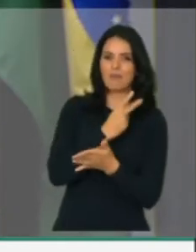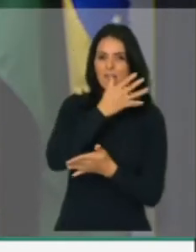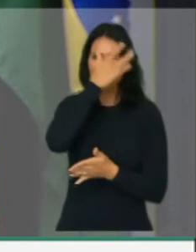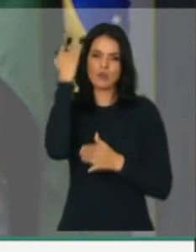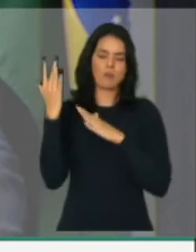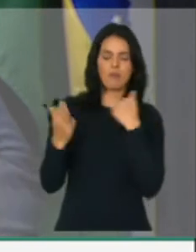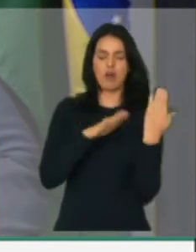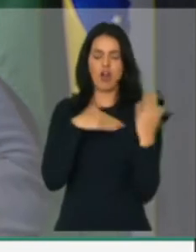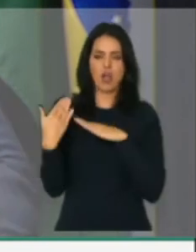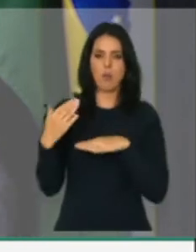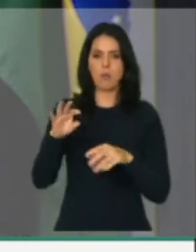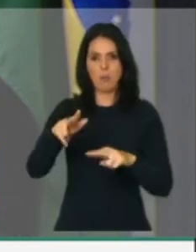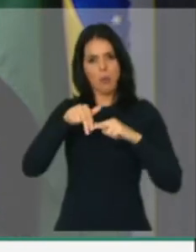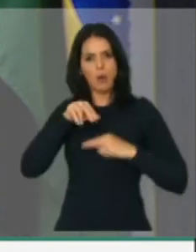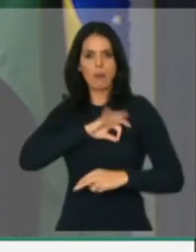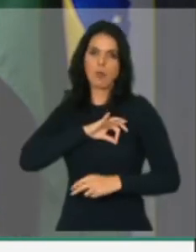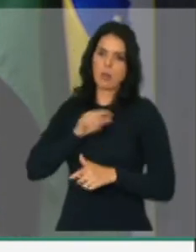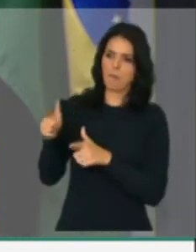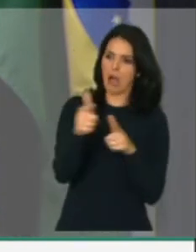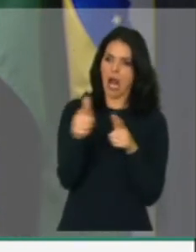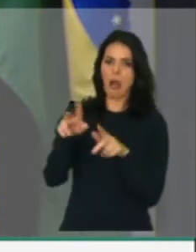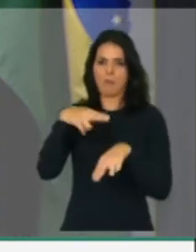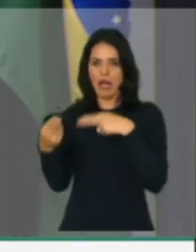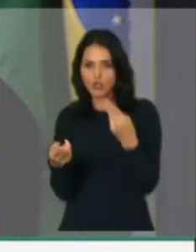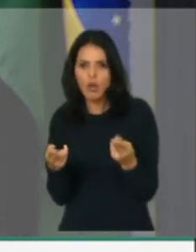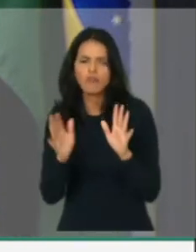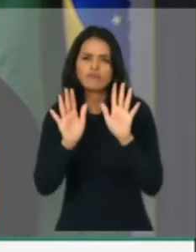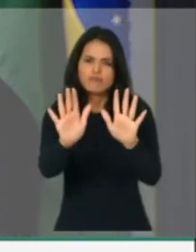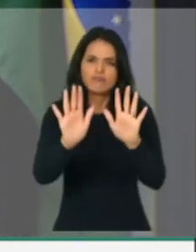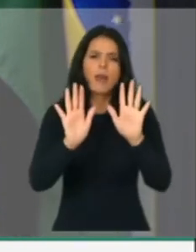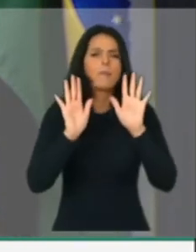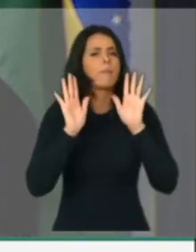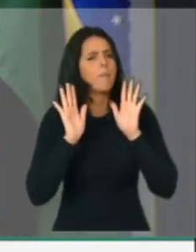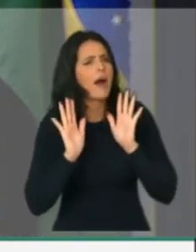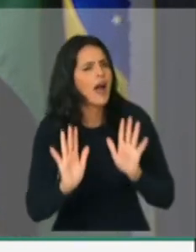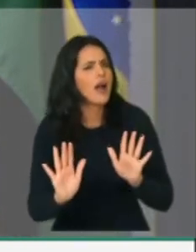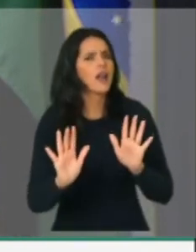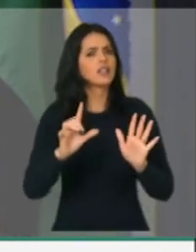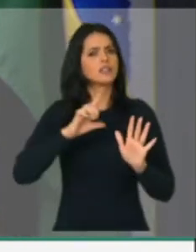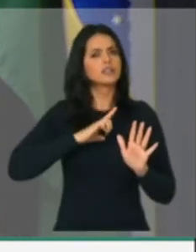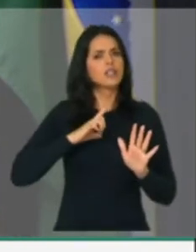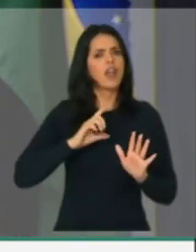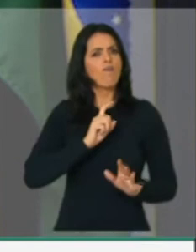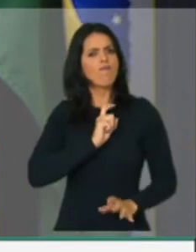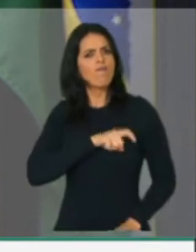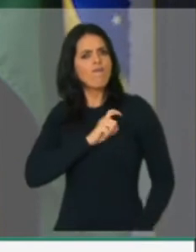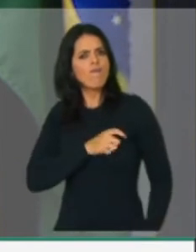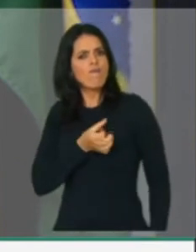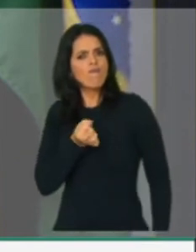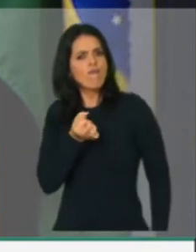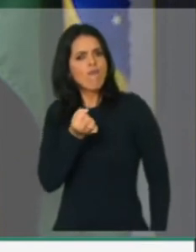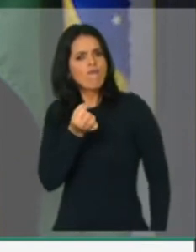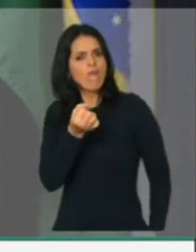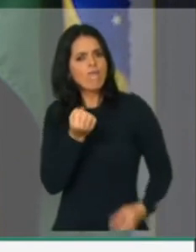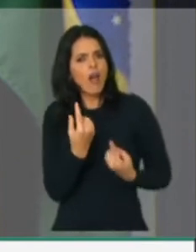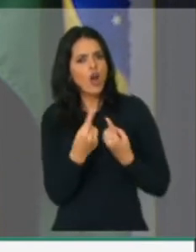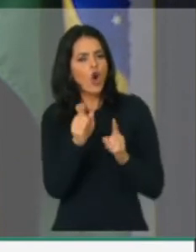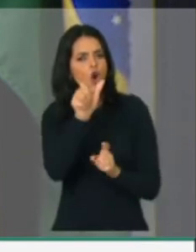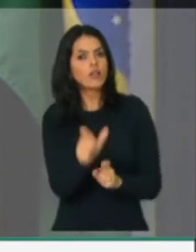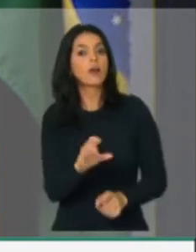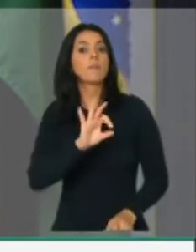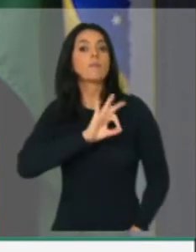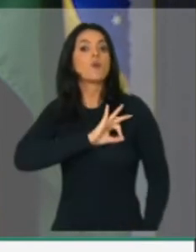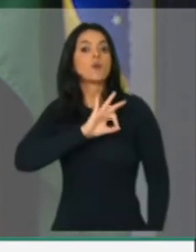mas vejam bem não bastasse toda essa covardia que fizeram com ele